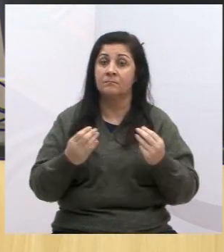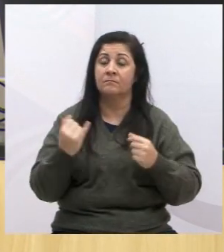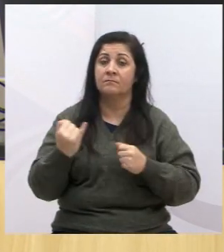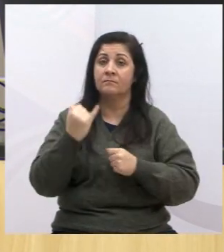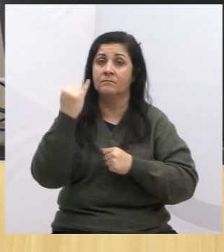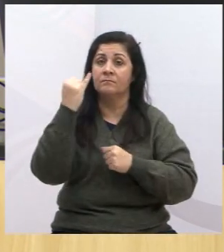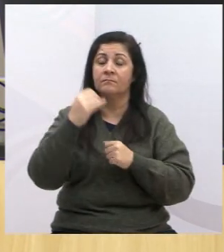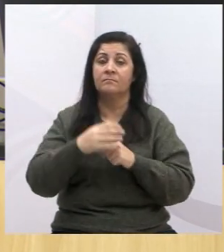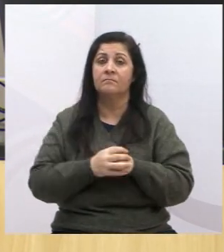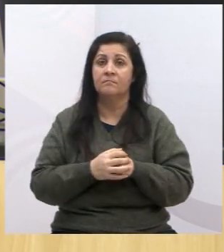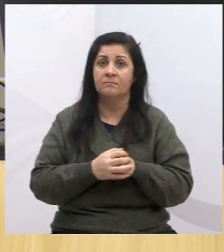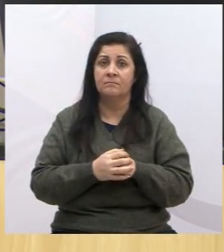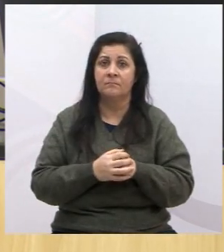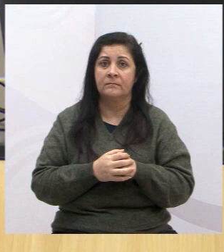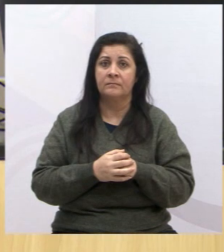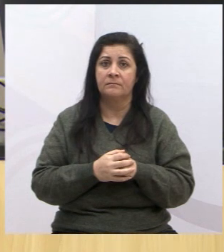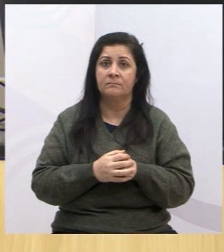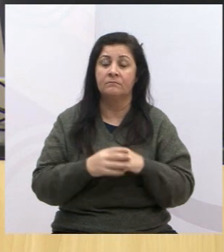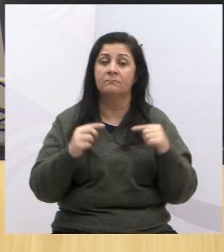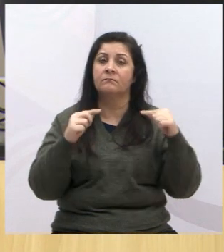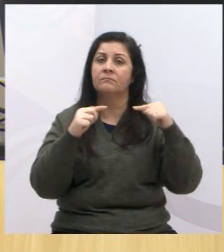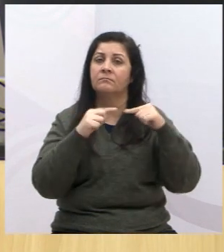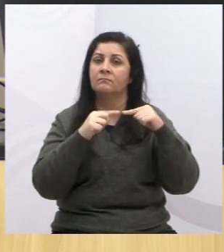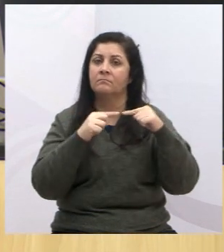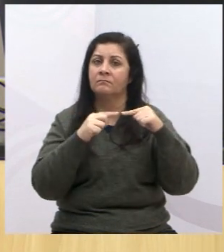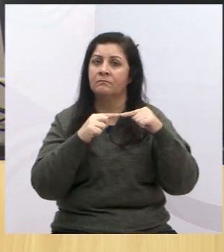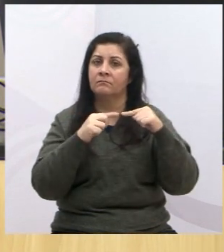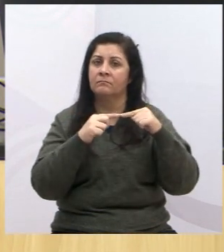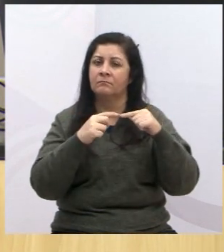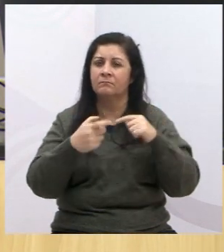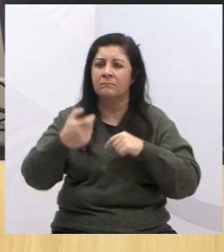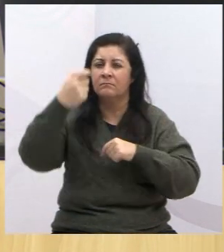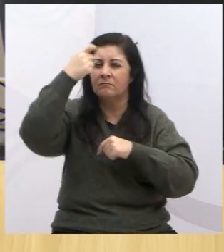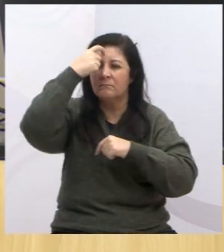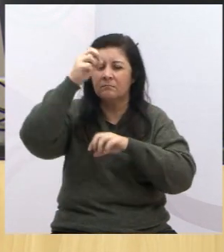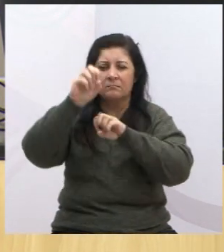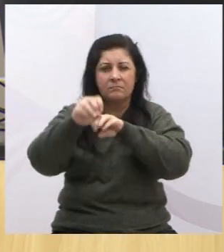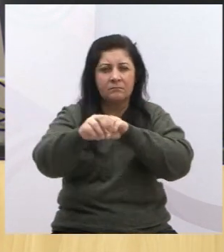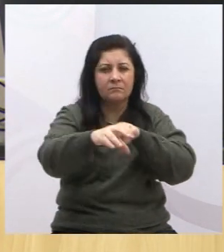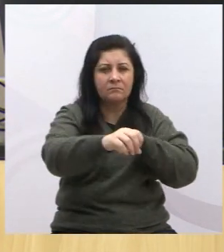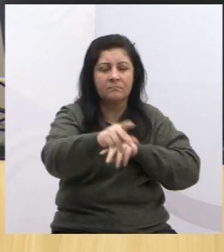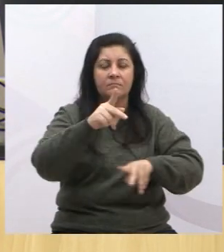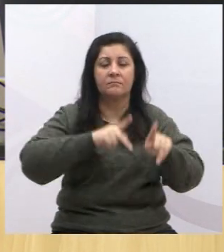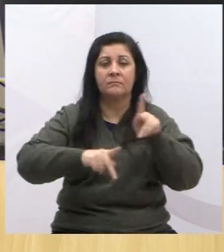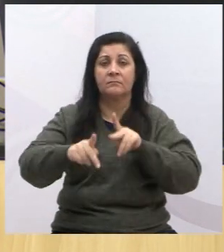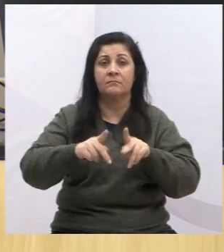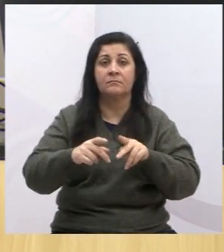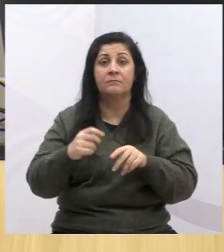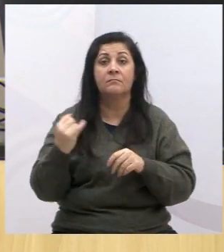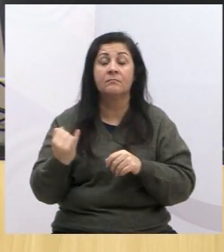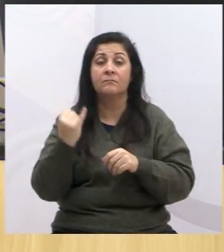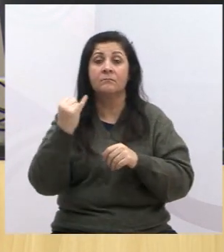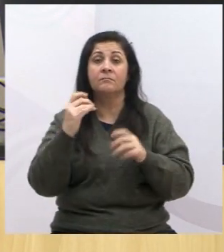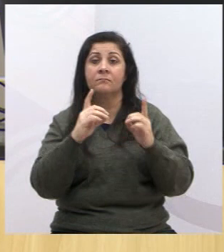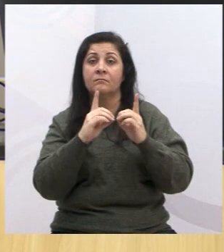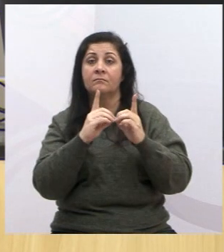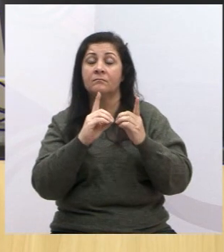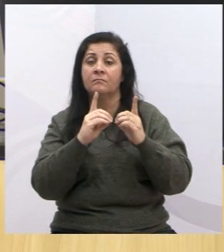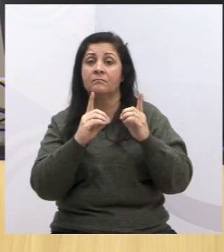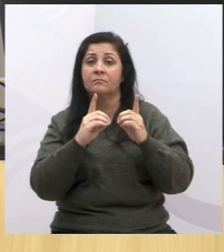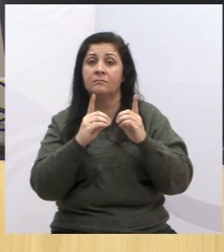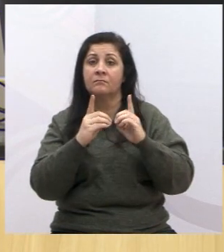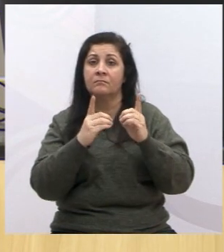dessa data, que tem por objetivo conscientizar a população em geral sobre a importância do diagnóstico precoce do